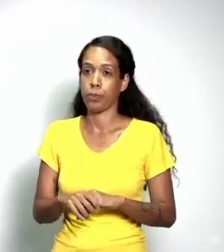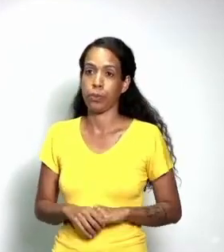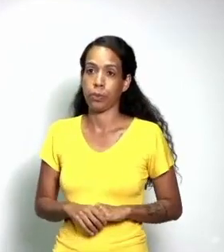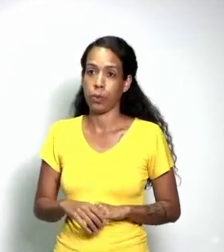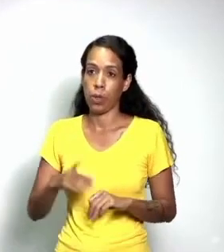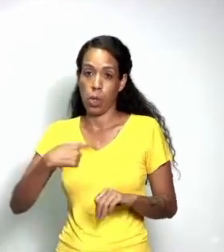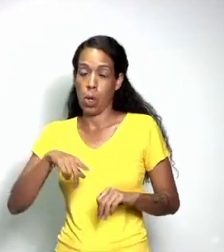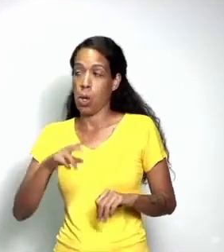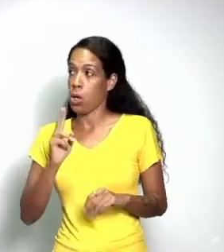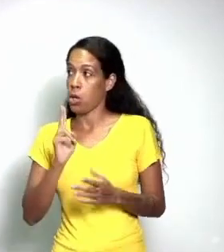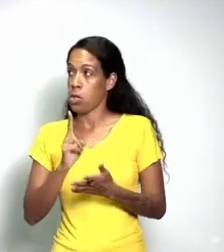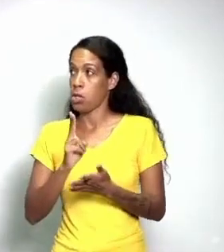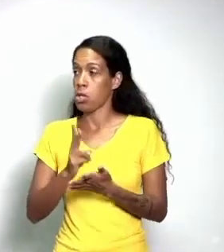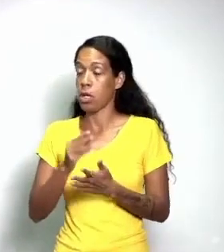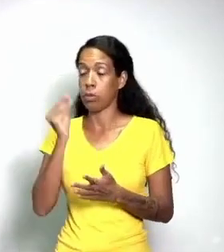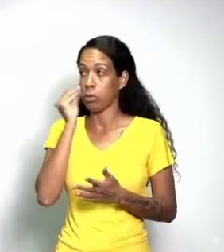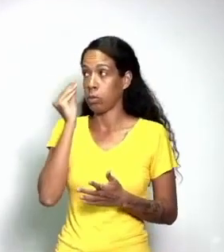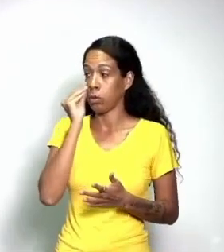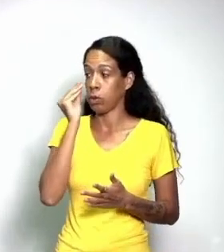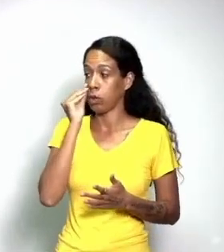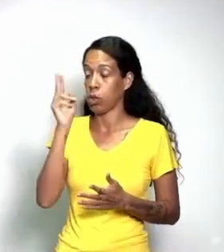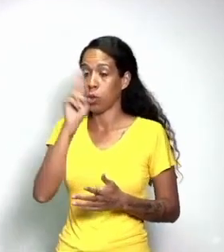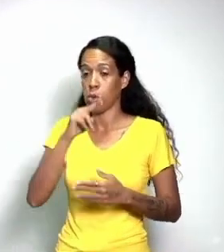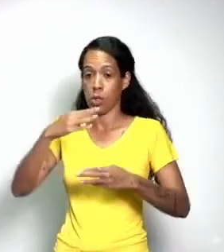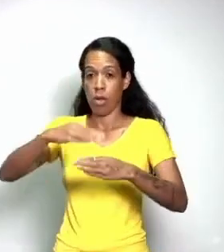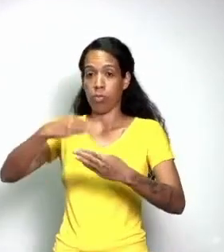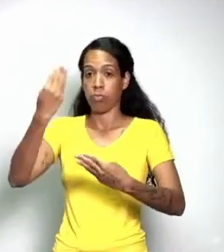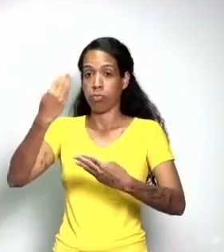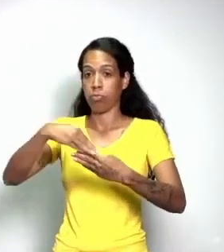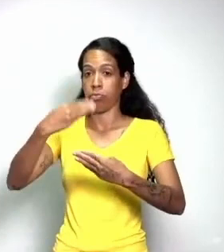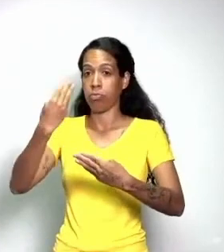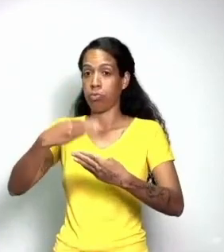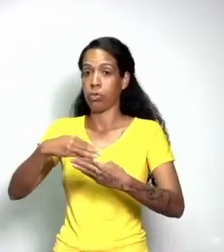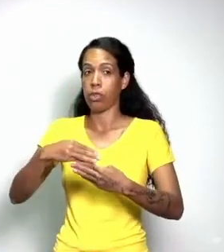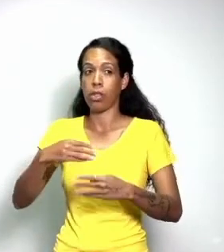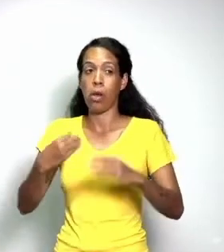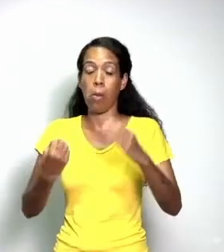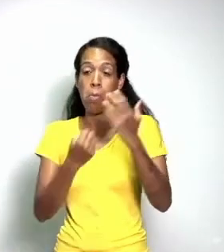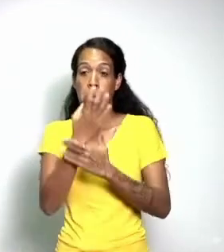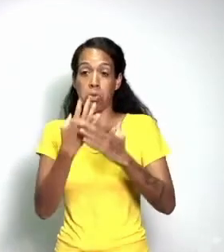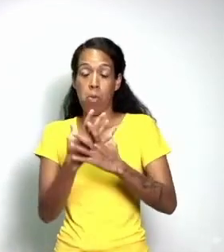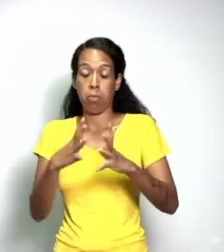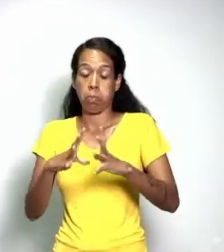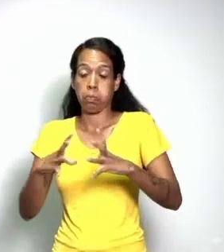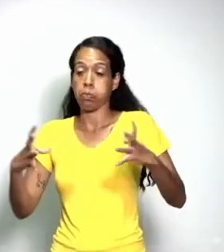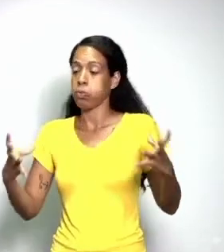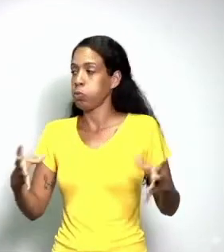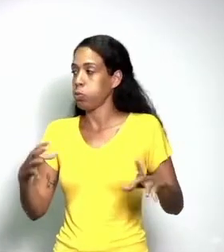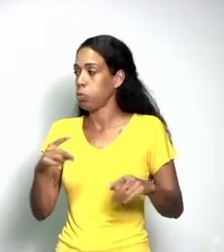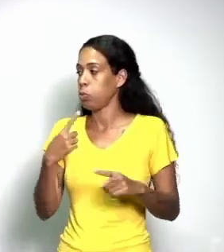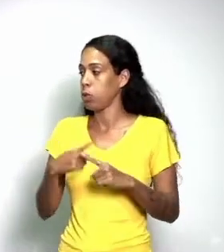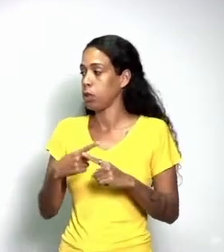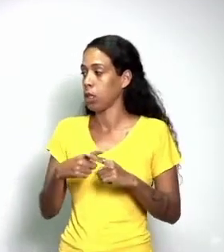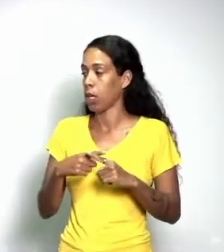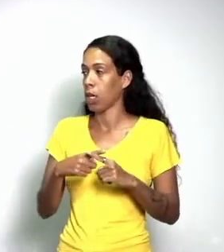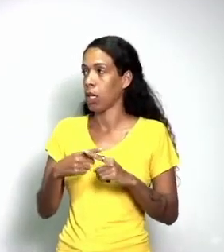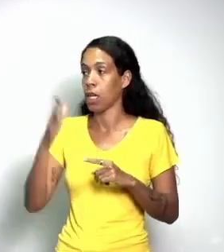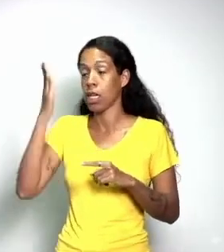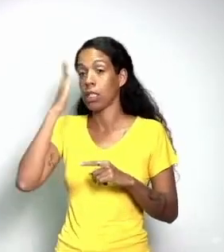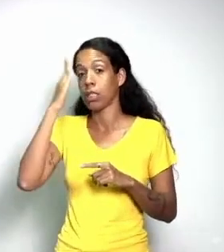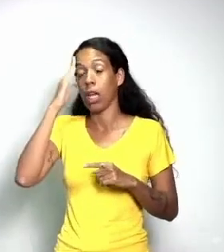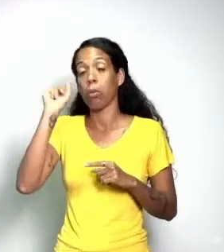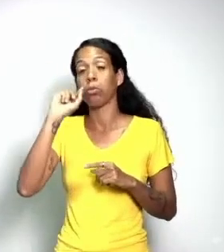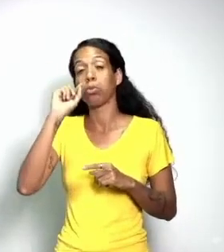A gente ainda assim tenta utilizar a claquete, principalmente em produções maiores, porque ela ainda assim vai identificar o que está